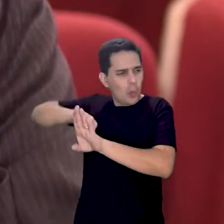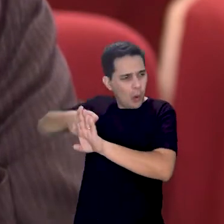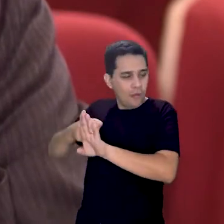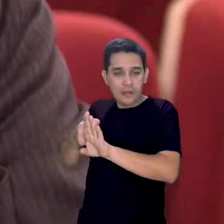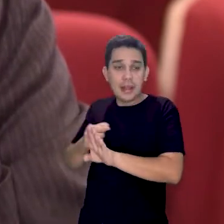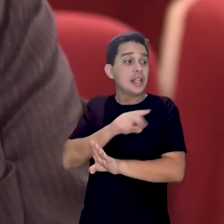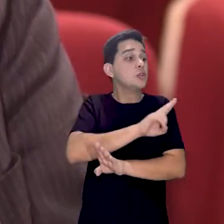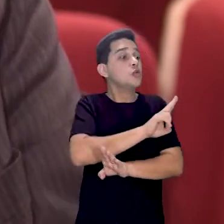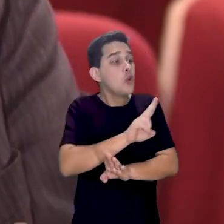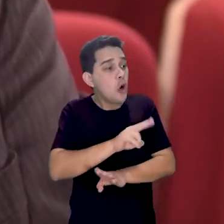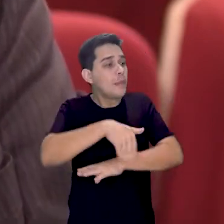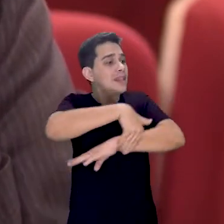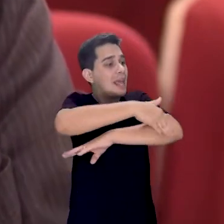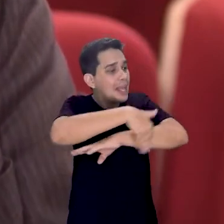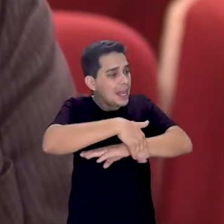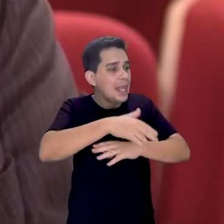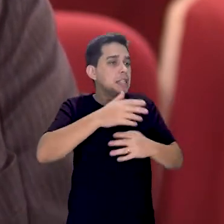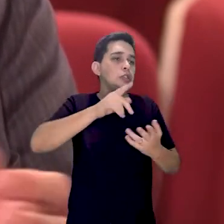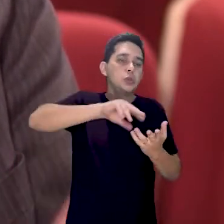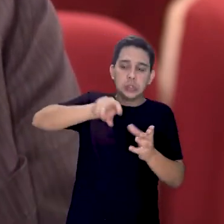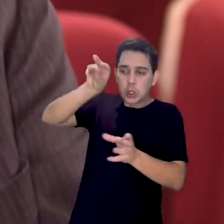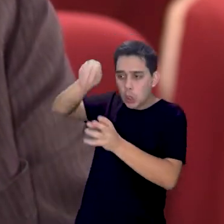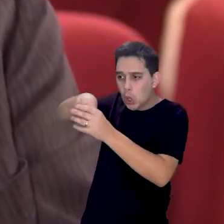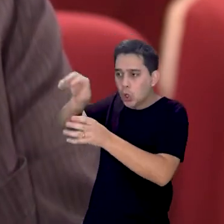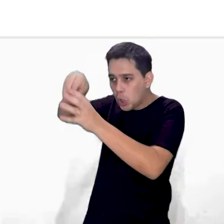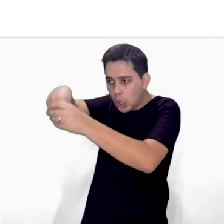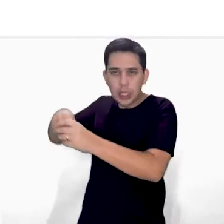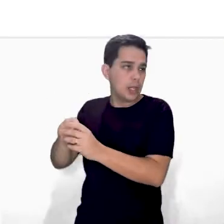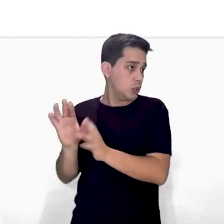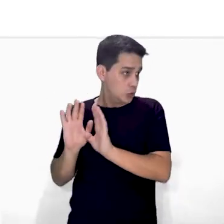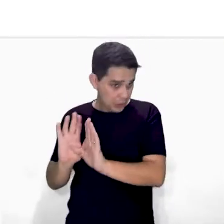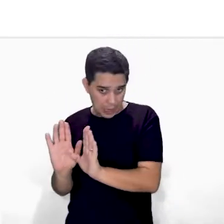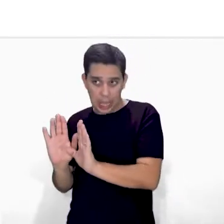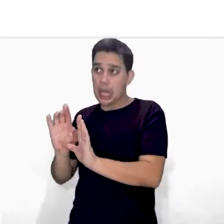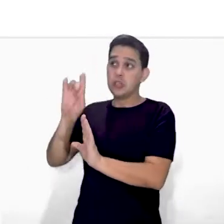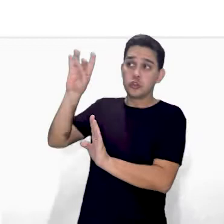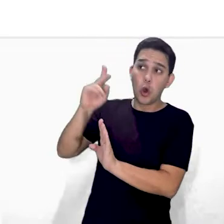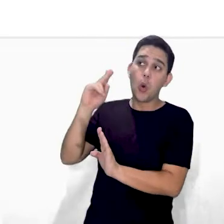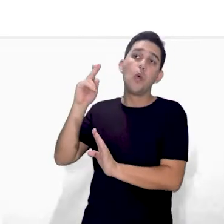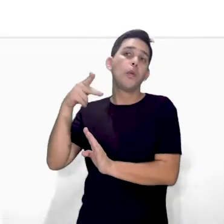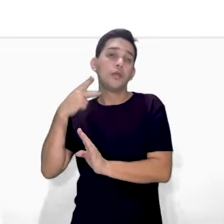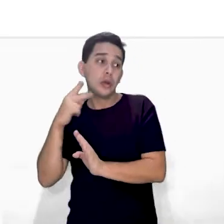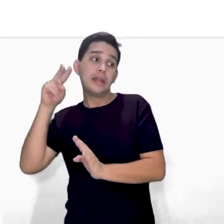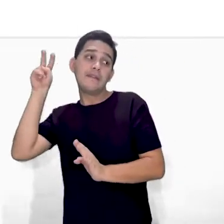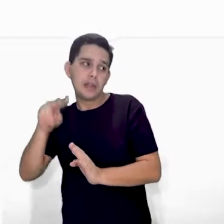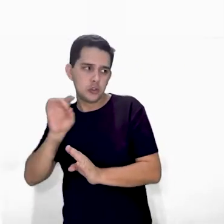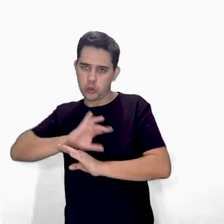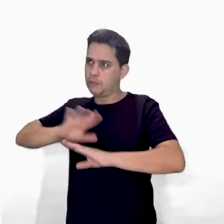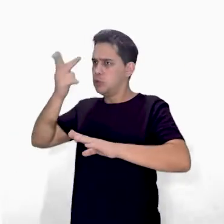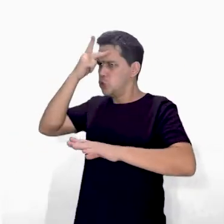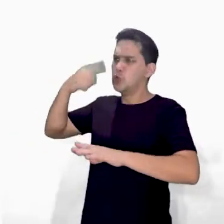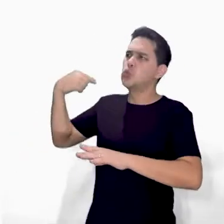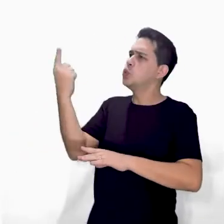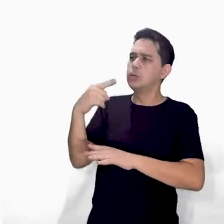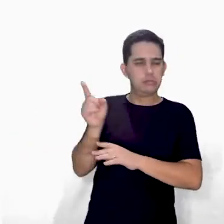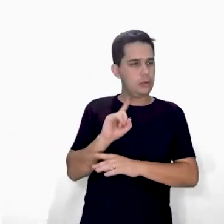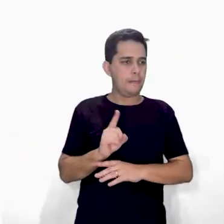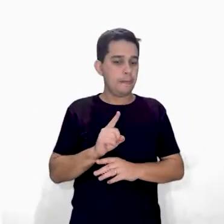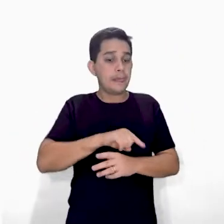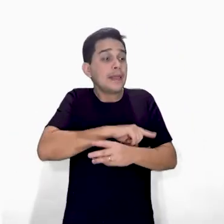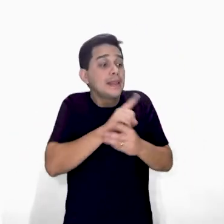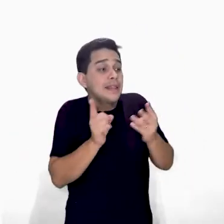fica preservada. E existe a opção do anonimato, em que o indivíduo não solicita o sigilo, mas ele tenta